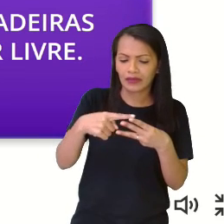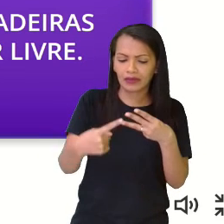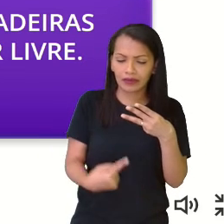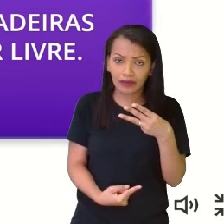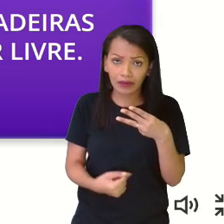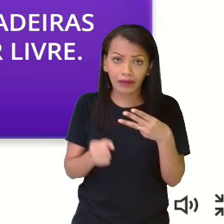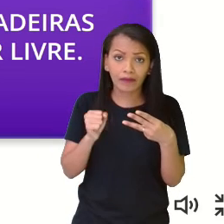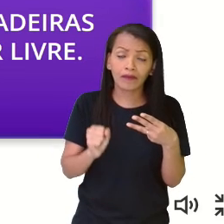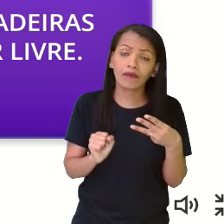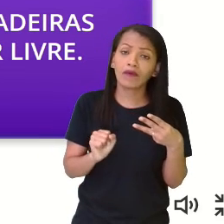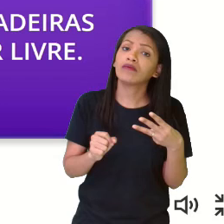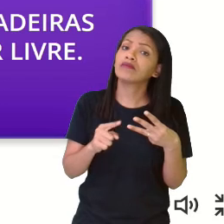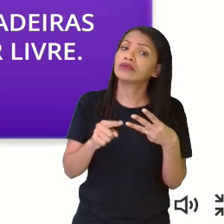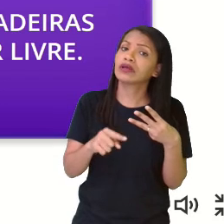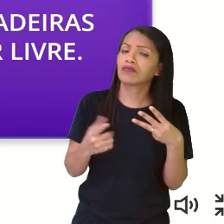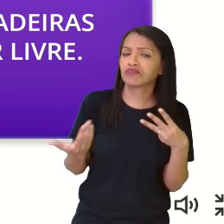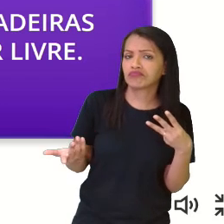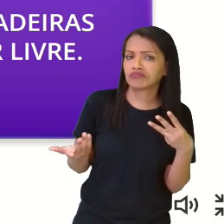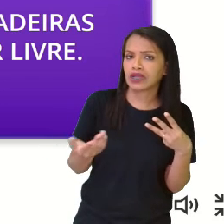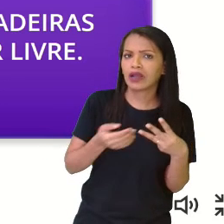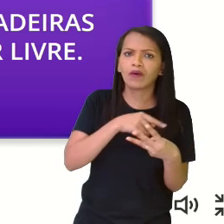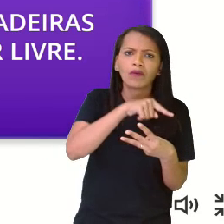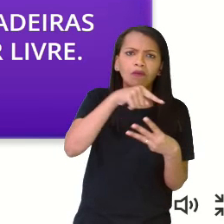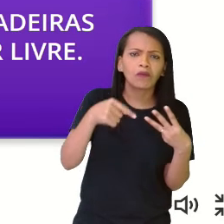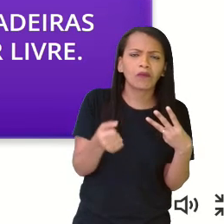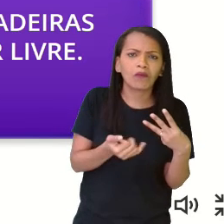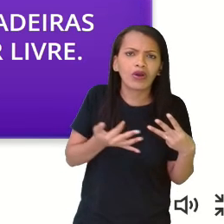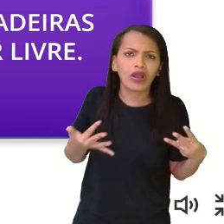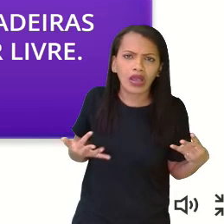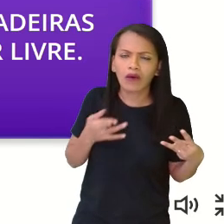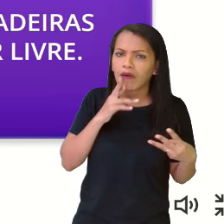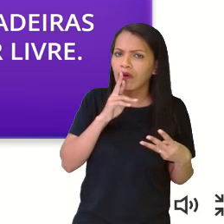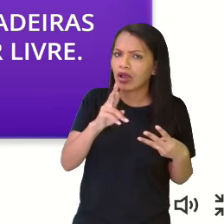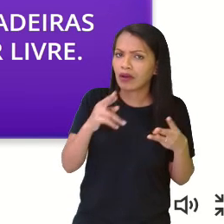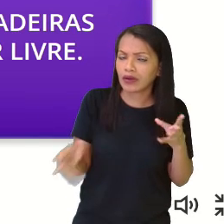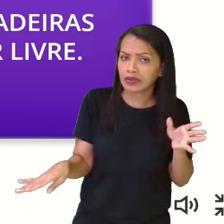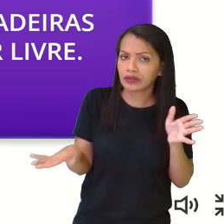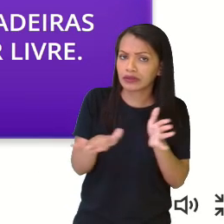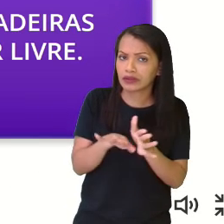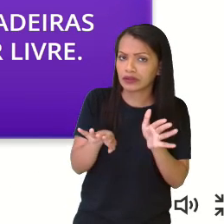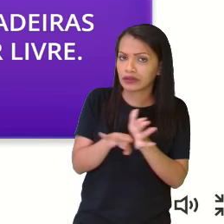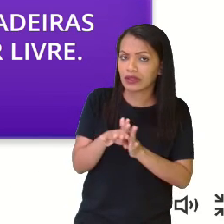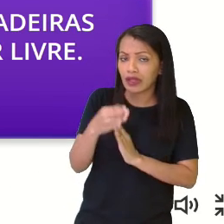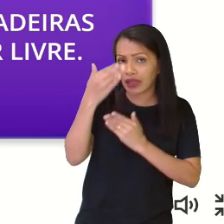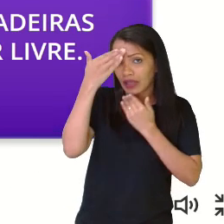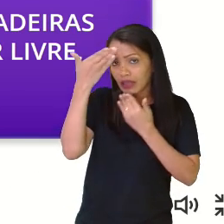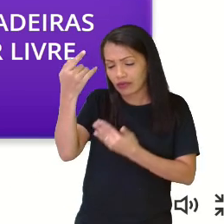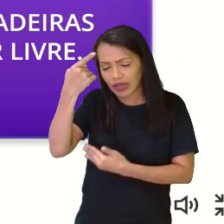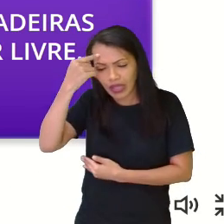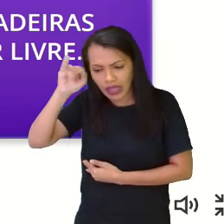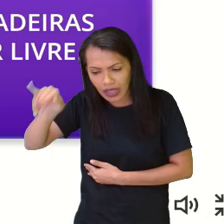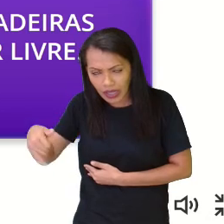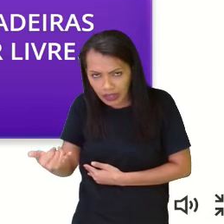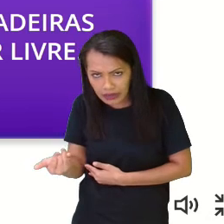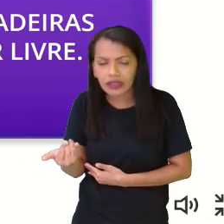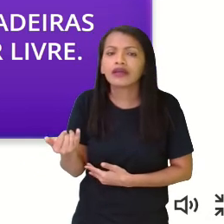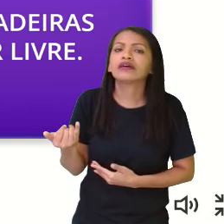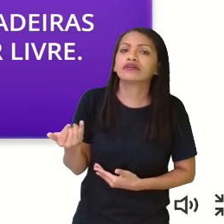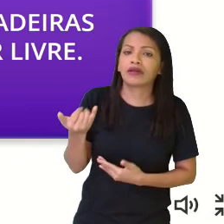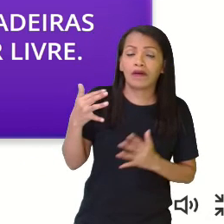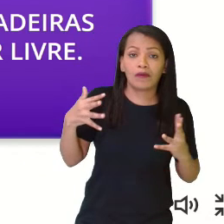história. Ou C, brincadeiras ao ar livre. Enquanto a resposta vai chegando, eu vou agradecendo aqui a Jéssica, né, que